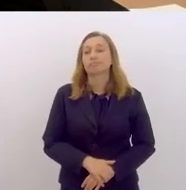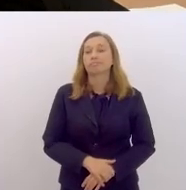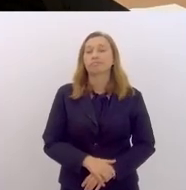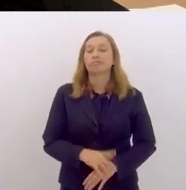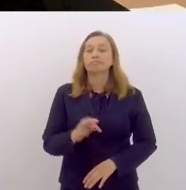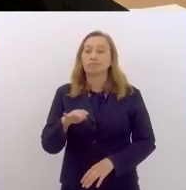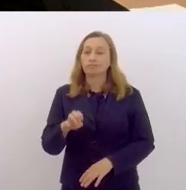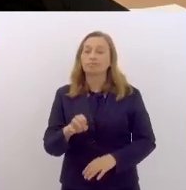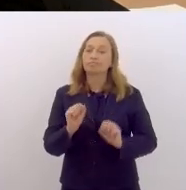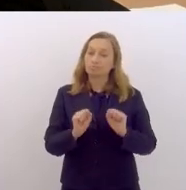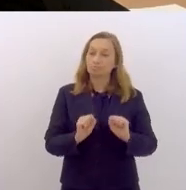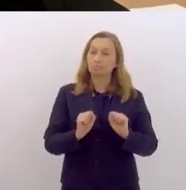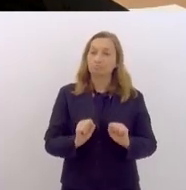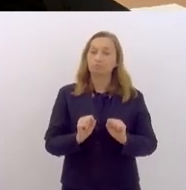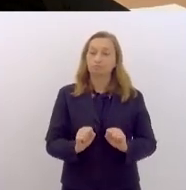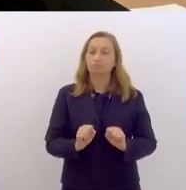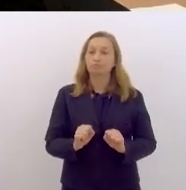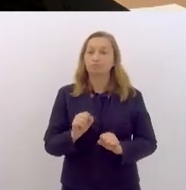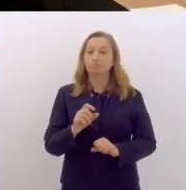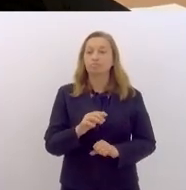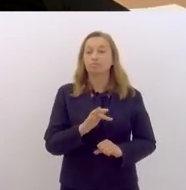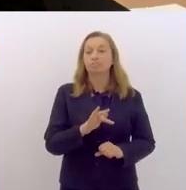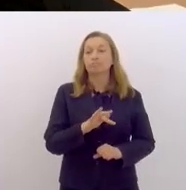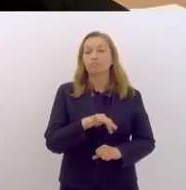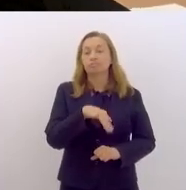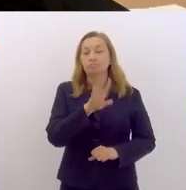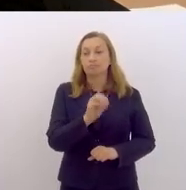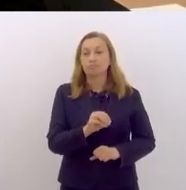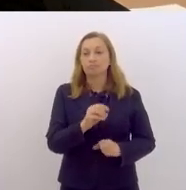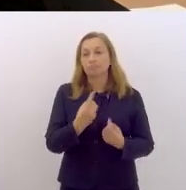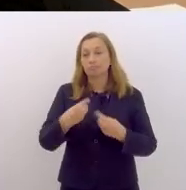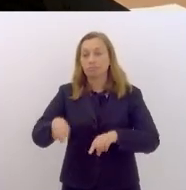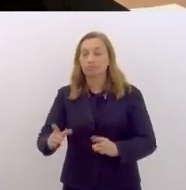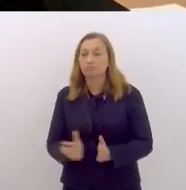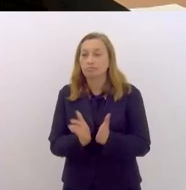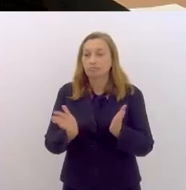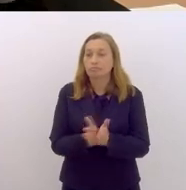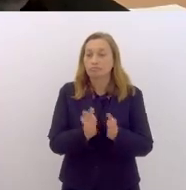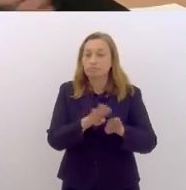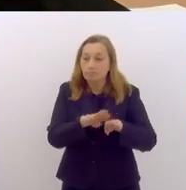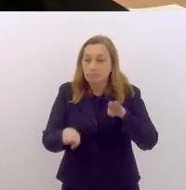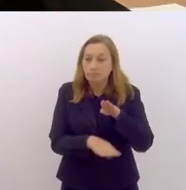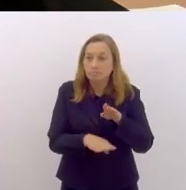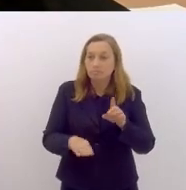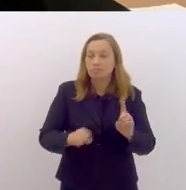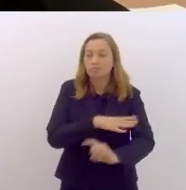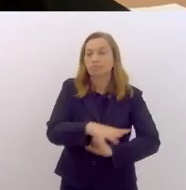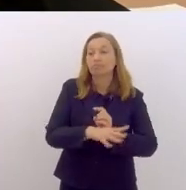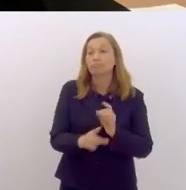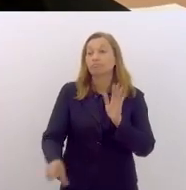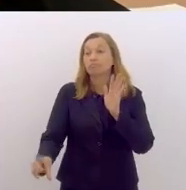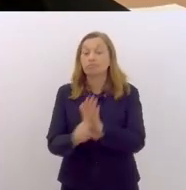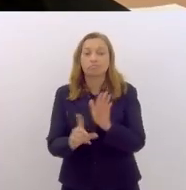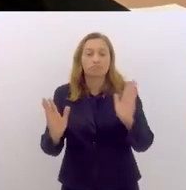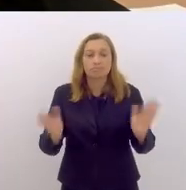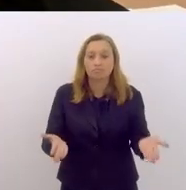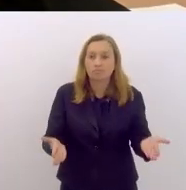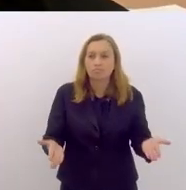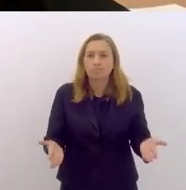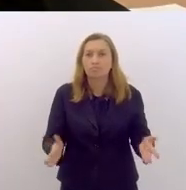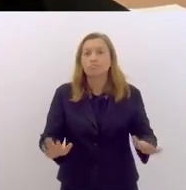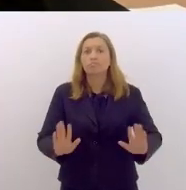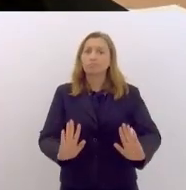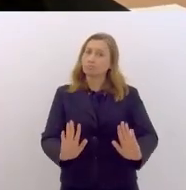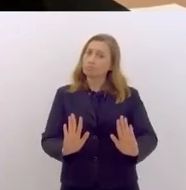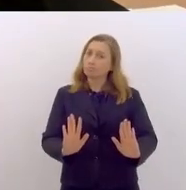de custeio poderia ser o Fundo Estadual de Combate à Pobreza e Desigualdades Sociais para resolver o problema. E esta lei está em vigor.